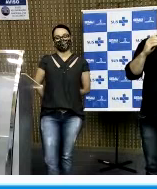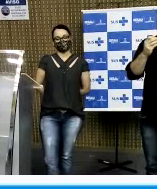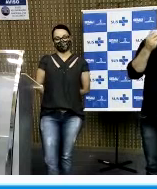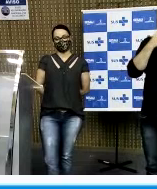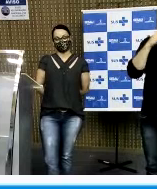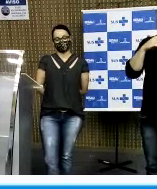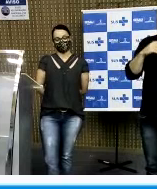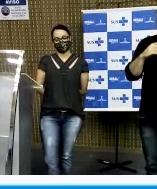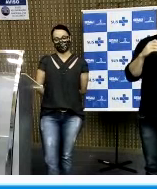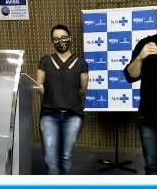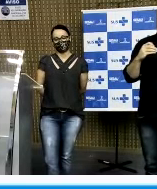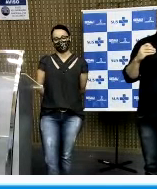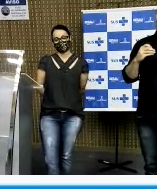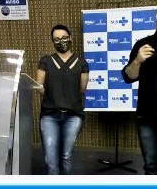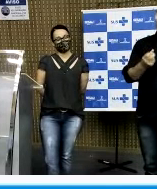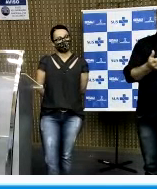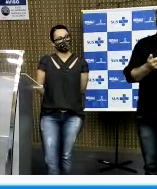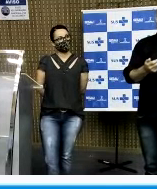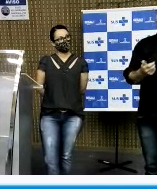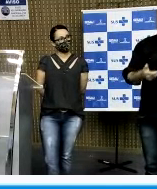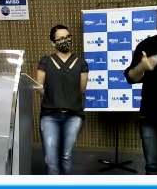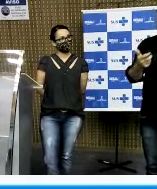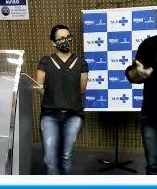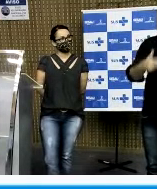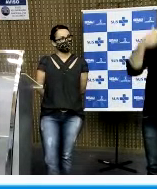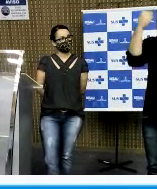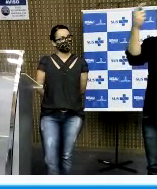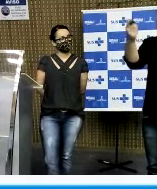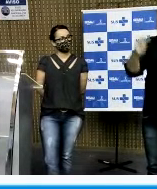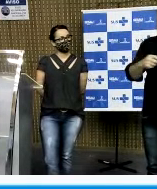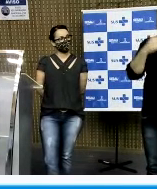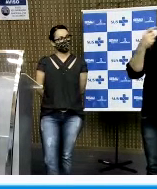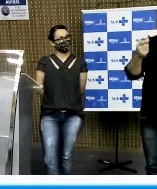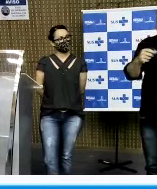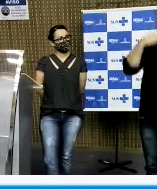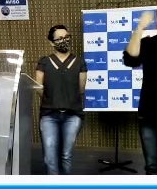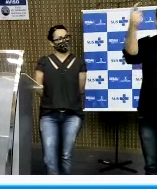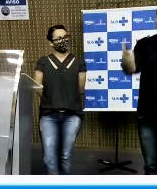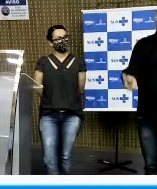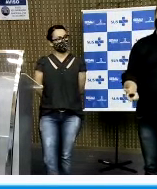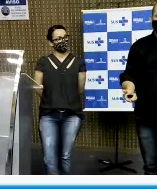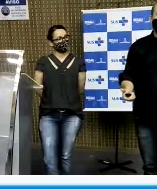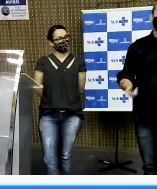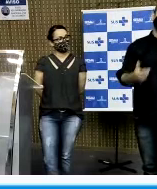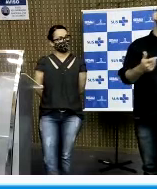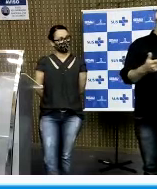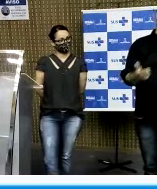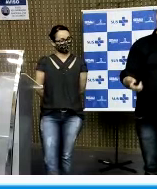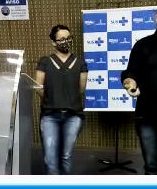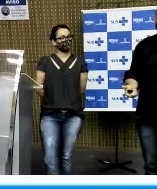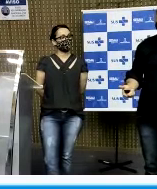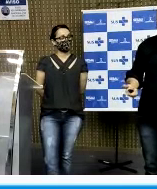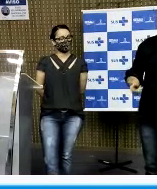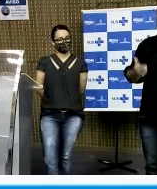para poder, aquela paciente que eu não consigo atender na minha unidade, conseguir mandar via WhatsApp para a enfermeira, agendar para ela, oportunizar o atendimento, então foi de